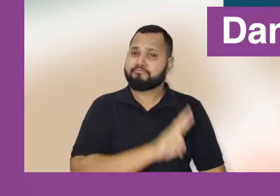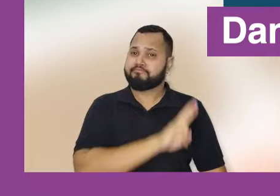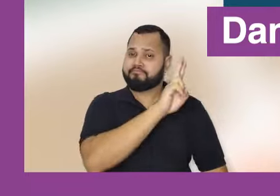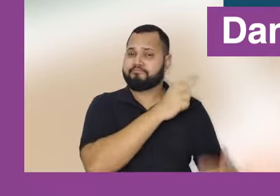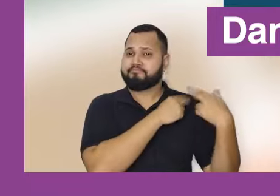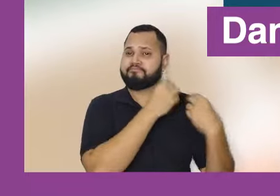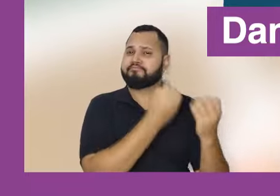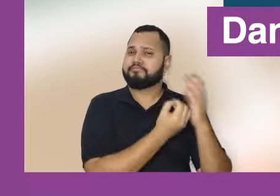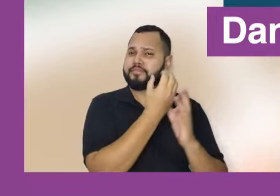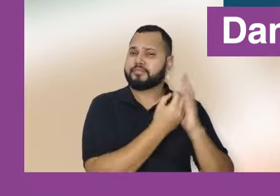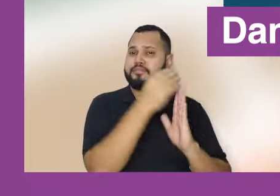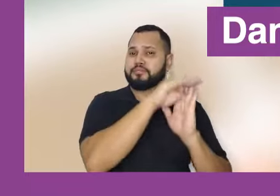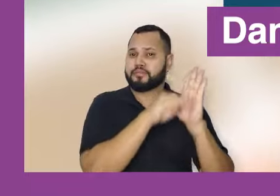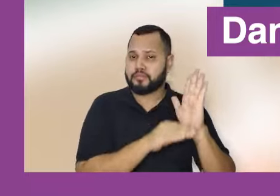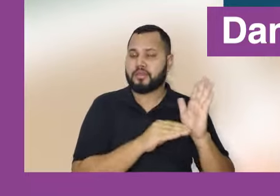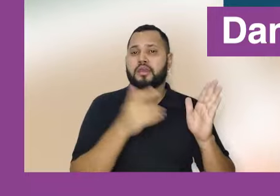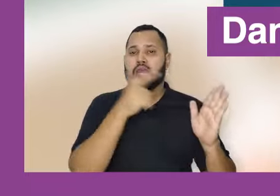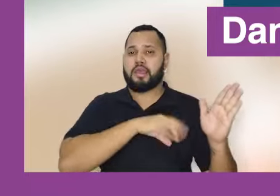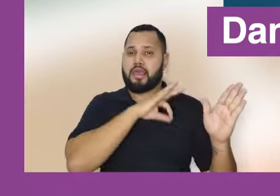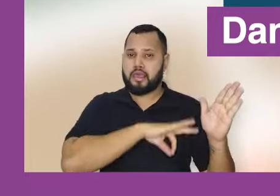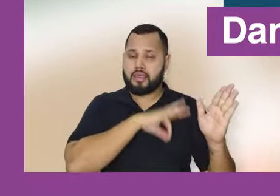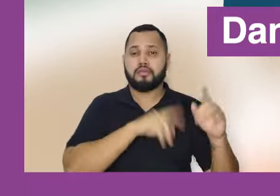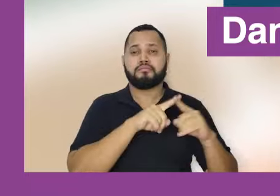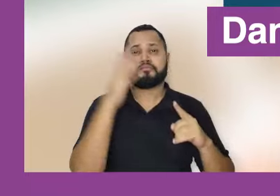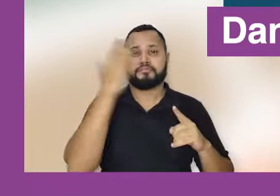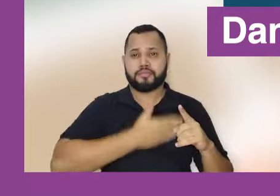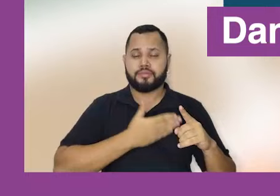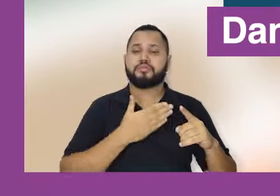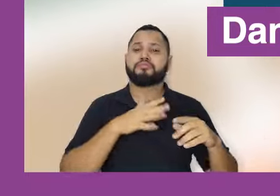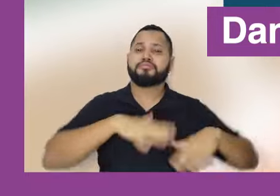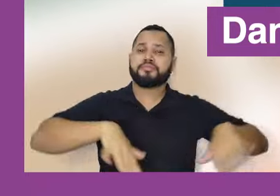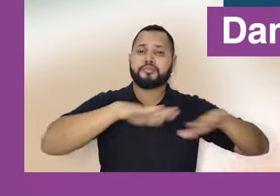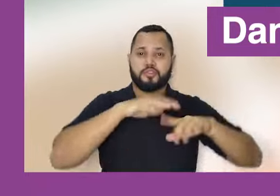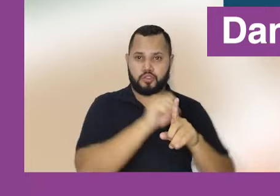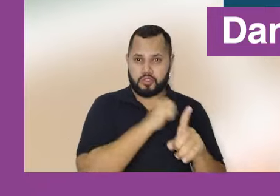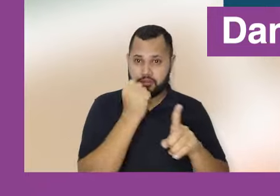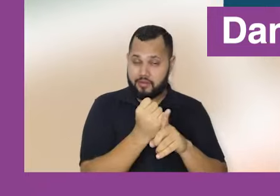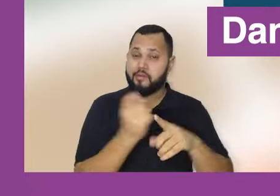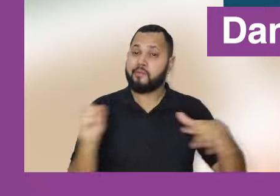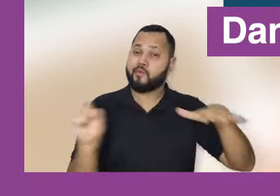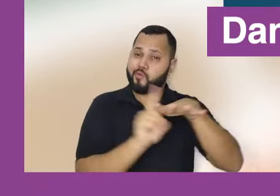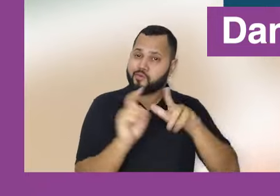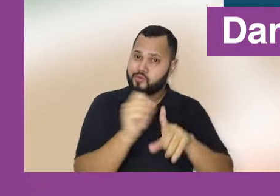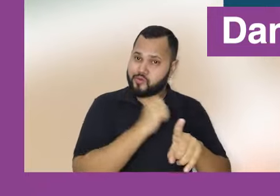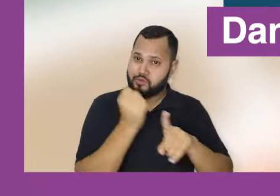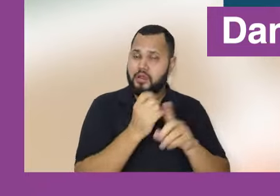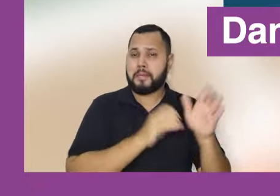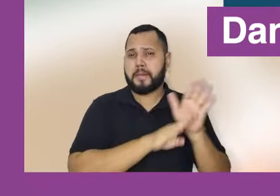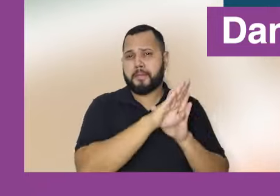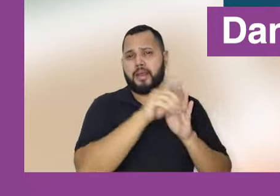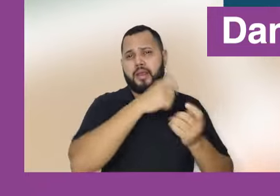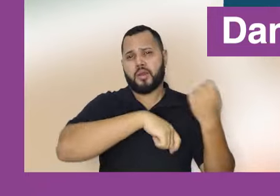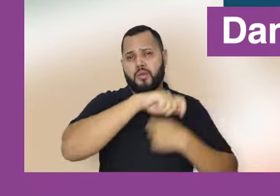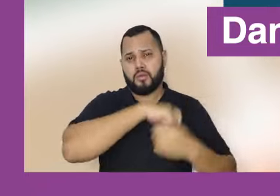implementação de programas de geração de renda com reconhecimento de impacto social inclusão social e a ascensão econômica